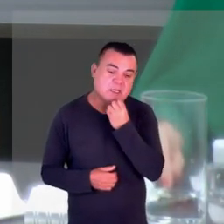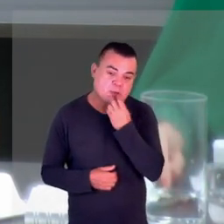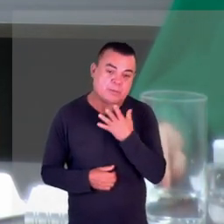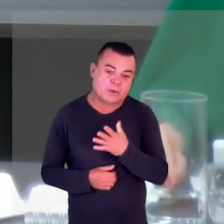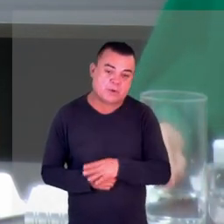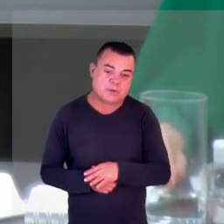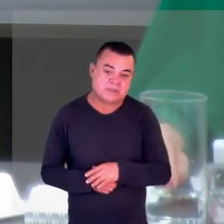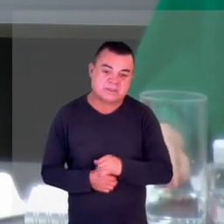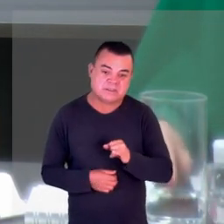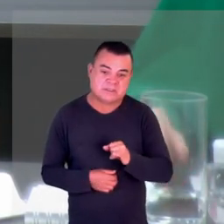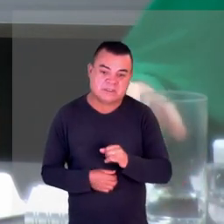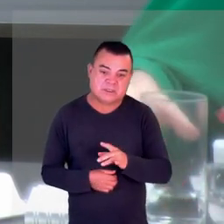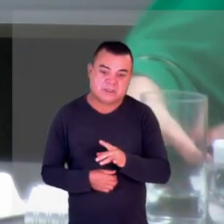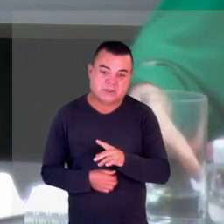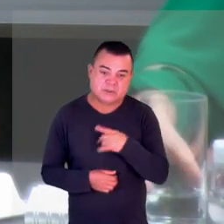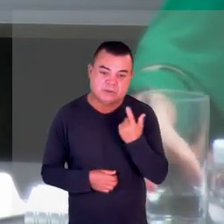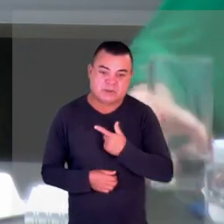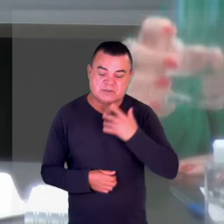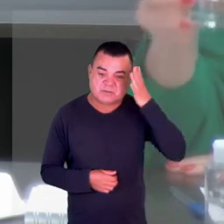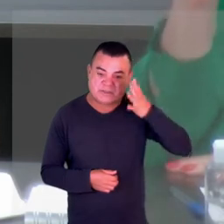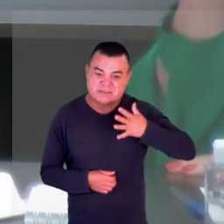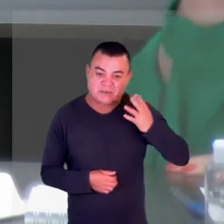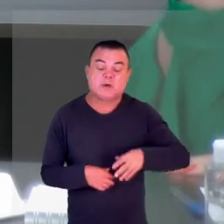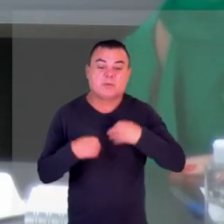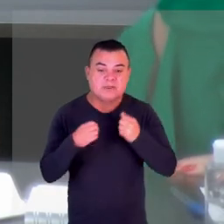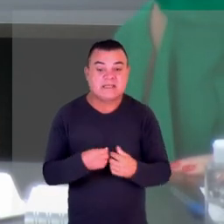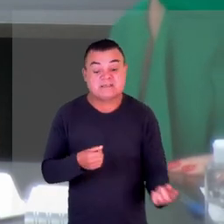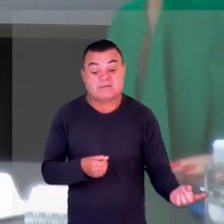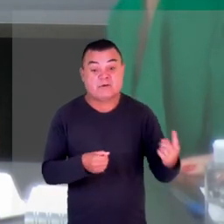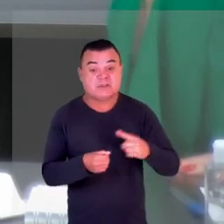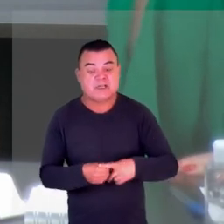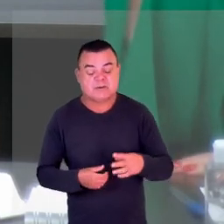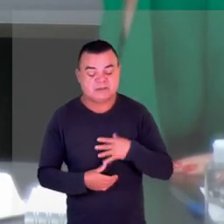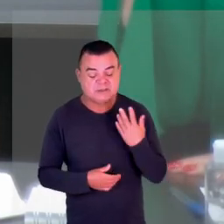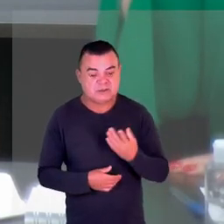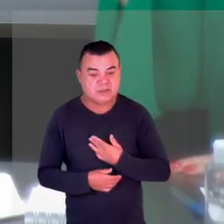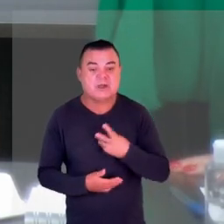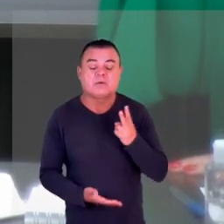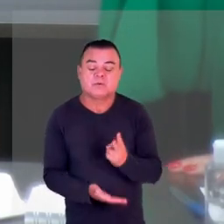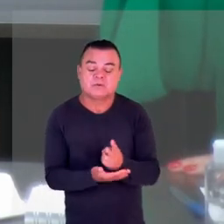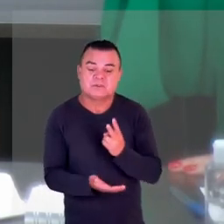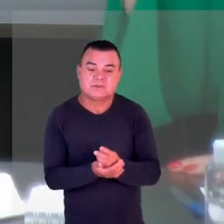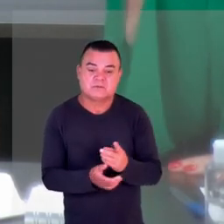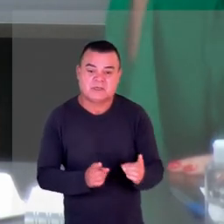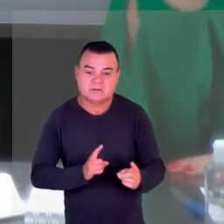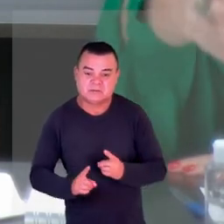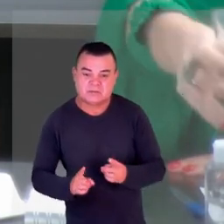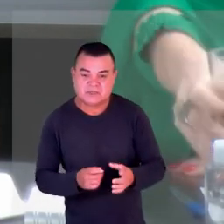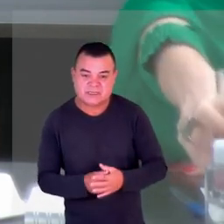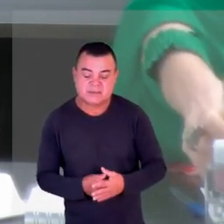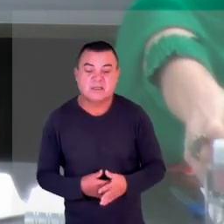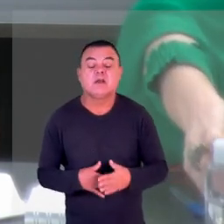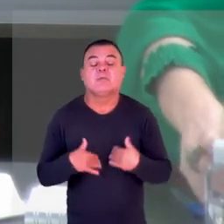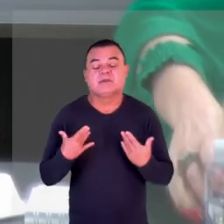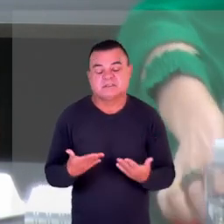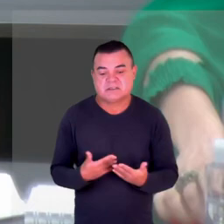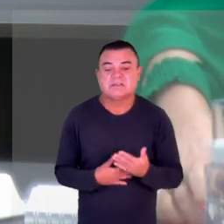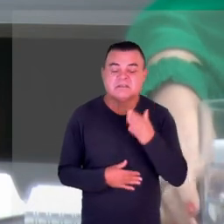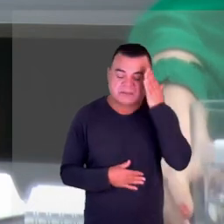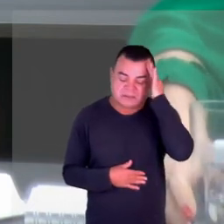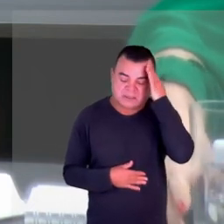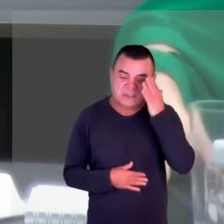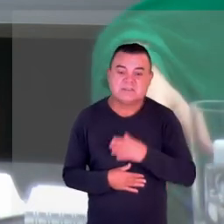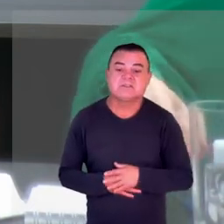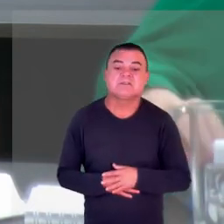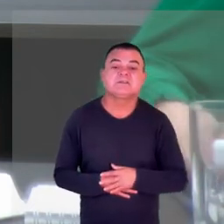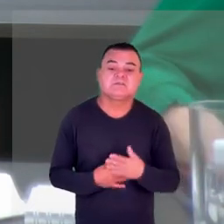se os nossos palestrantes pudessem vir e a gente continuar o debate mas a gente entende que foi um atraso nosso e e a